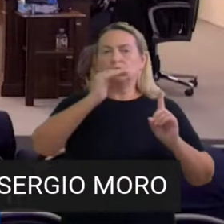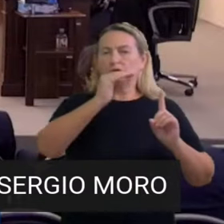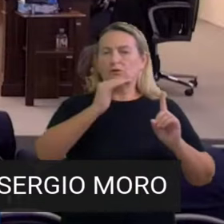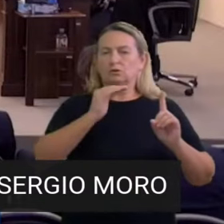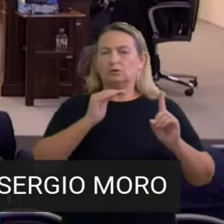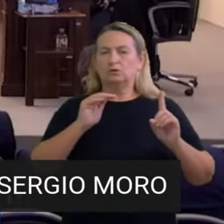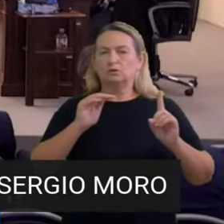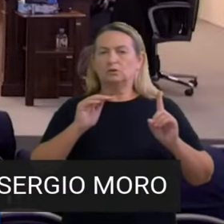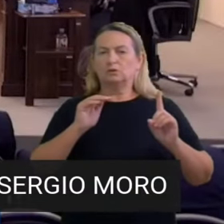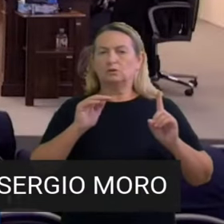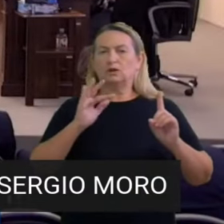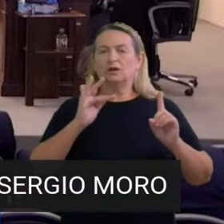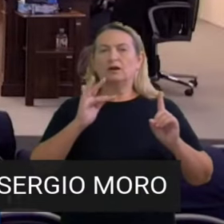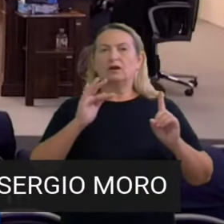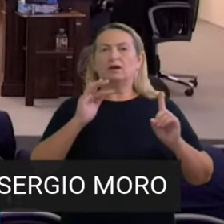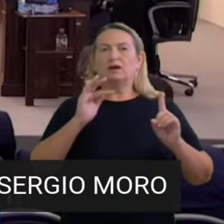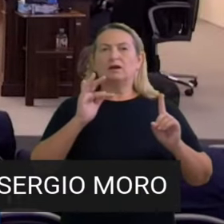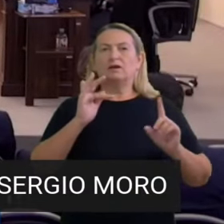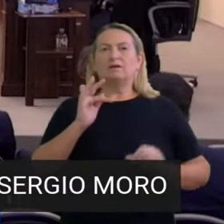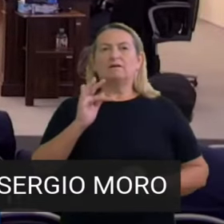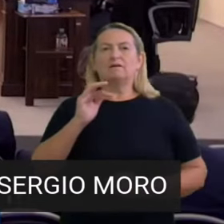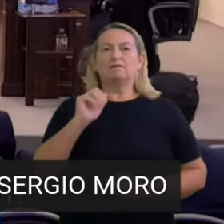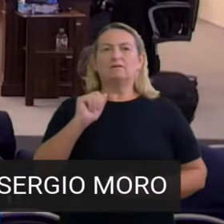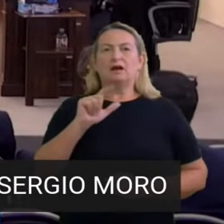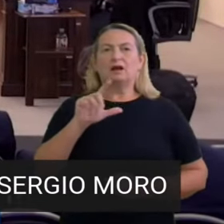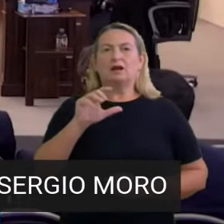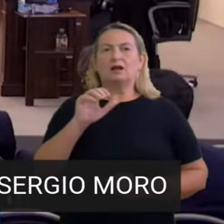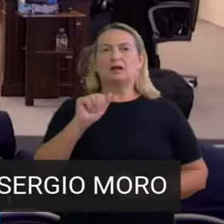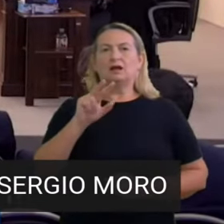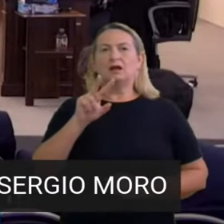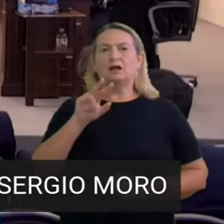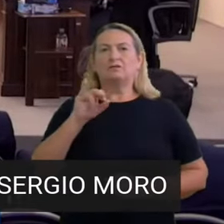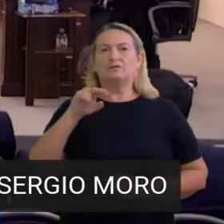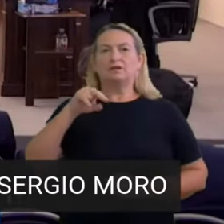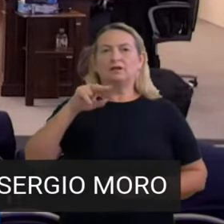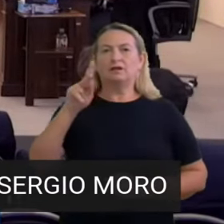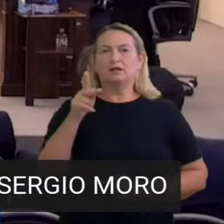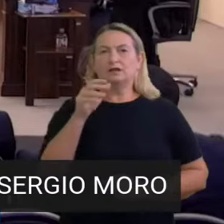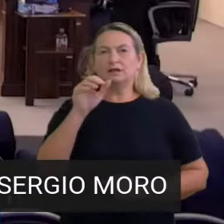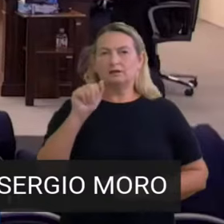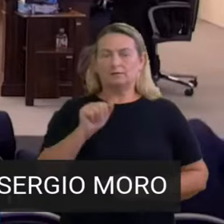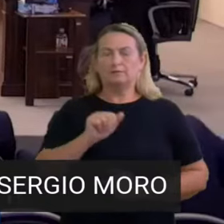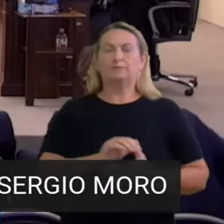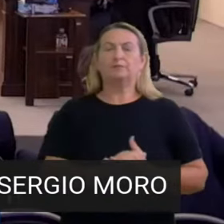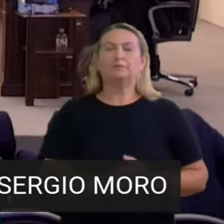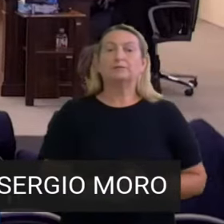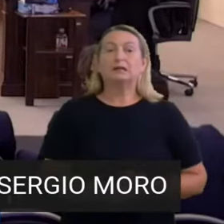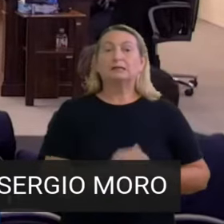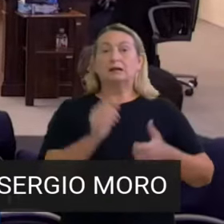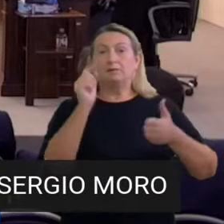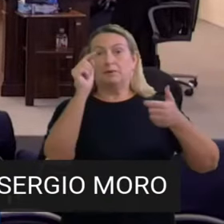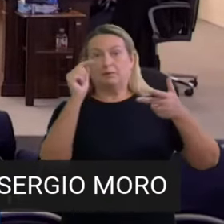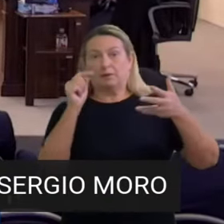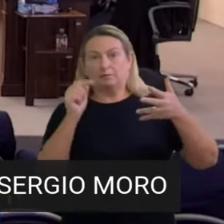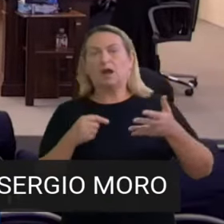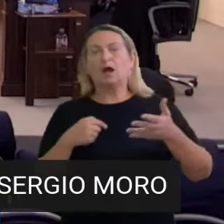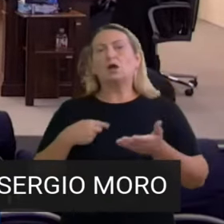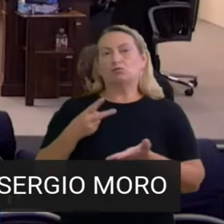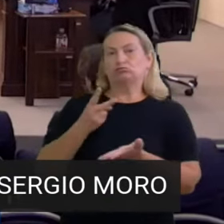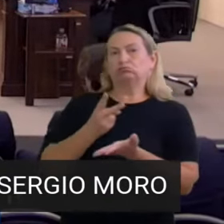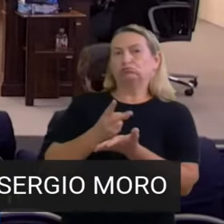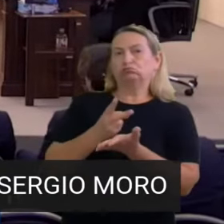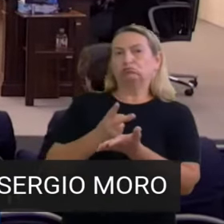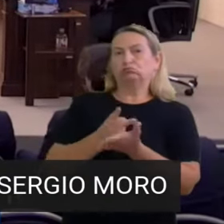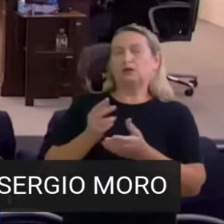Falavinha. Obrigado, senhor presidente. Na pessoa do senhor cumprimento a todos. Eh, há razões bastantes, senhor presidente, para manutenção do meu voto, apesar da da